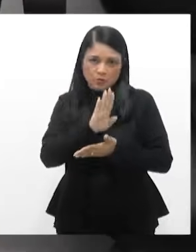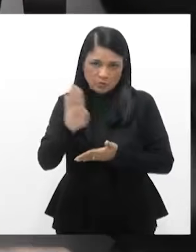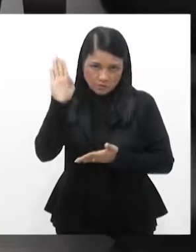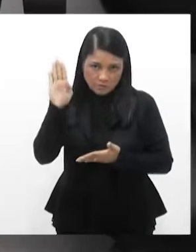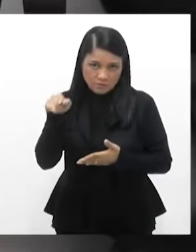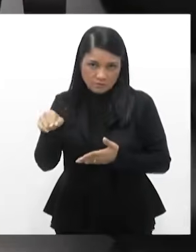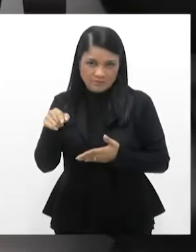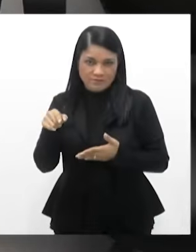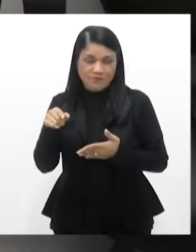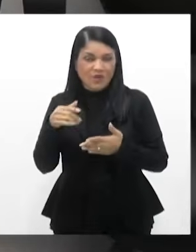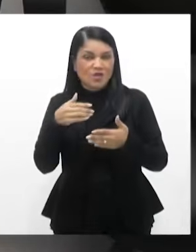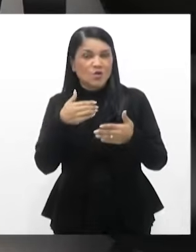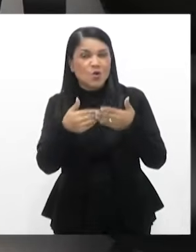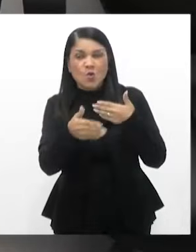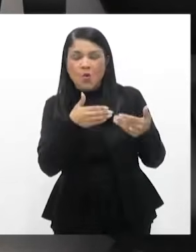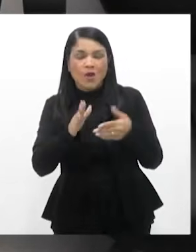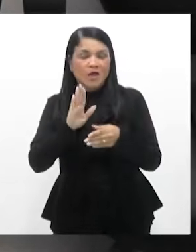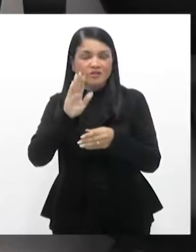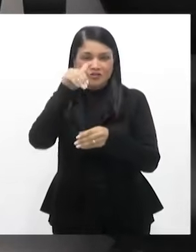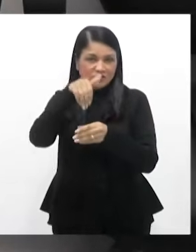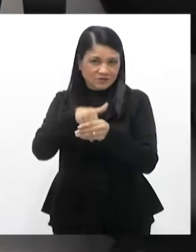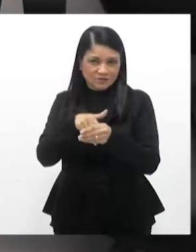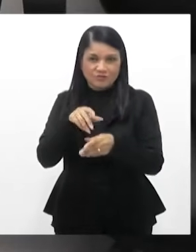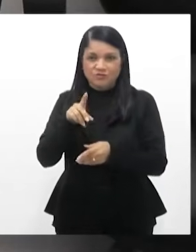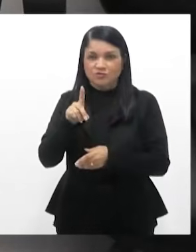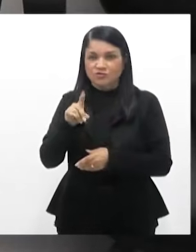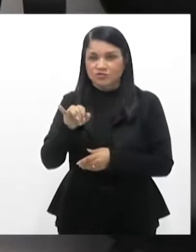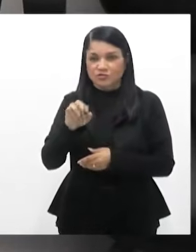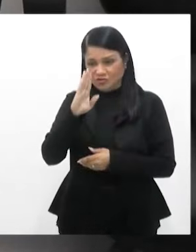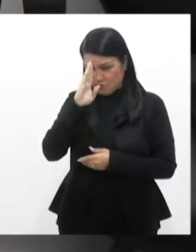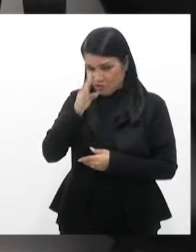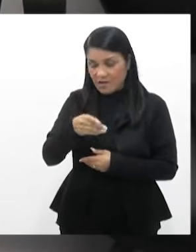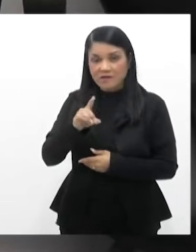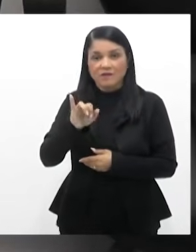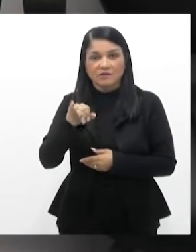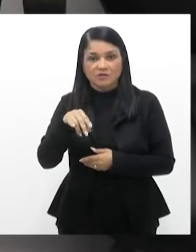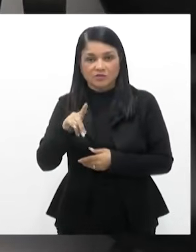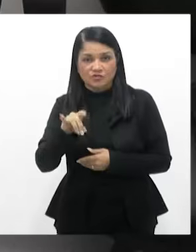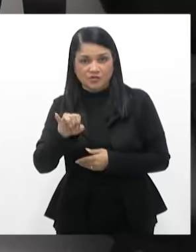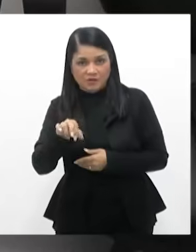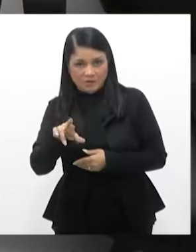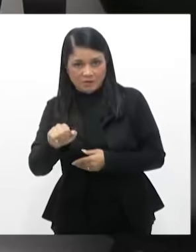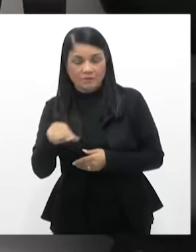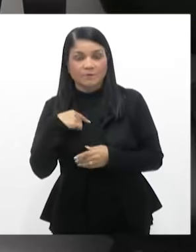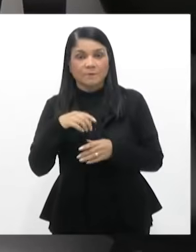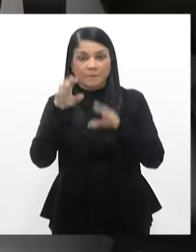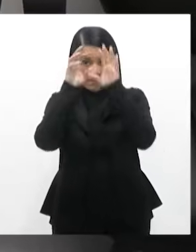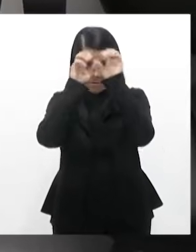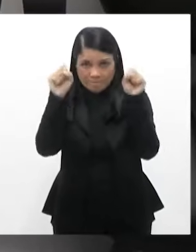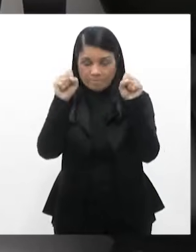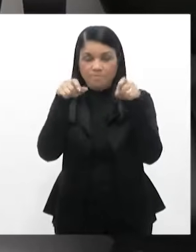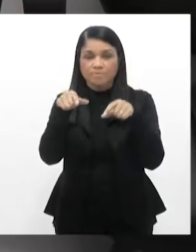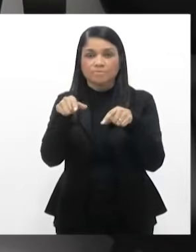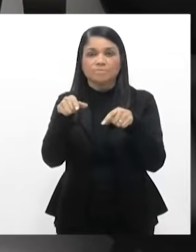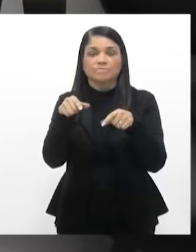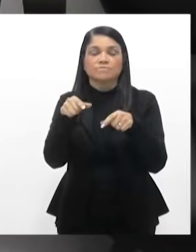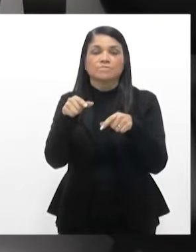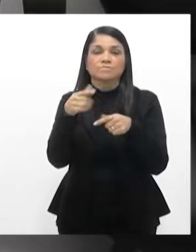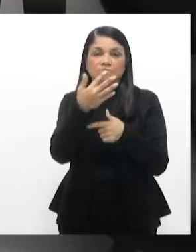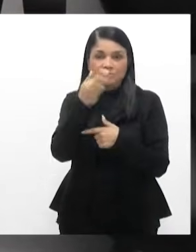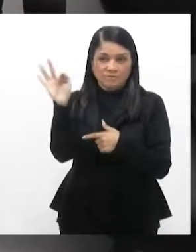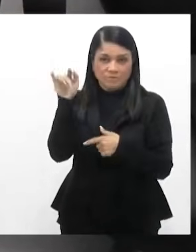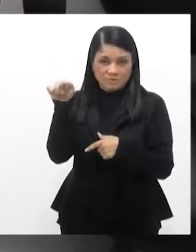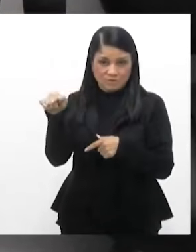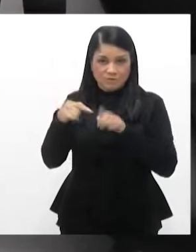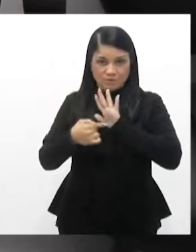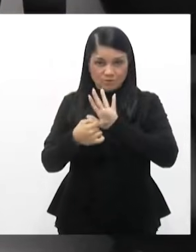para qualquer eleição, direta ou indireta. O Supremo Tribunal Federal já deixou bem nítido,